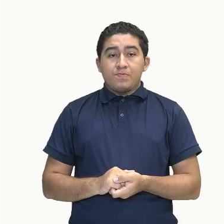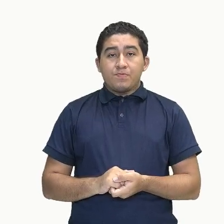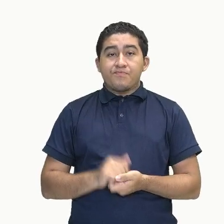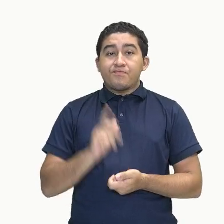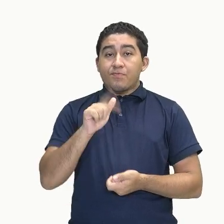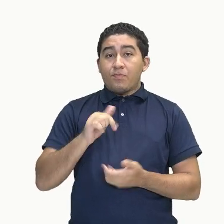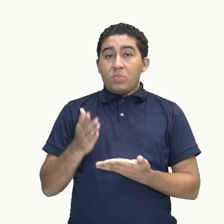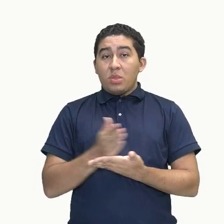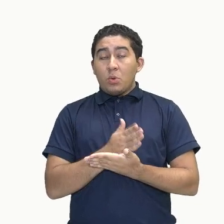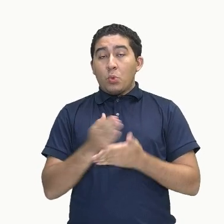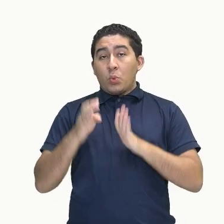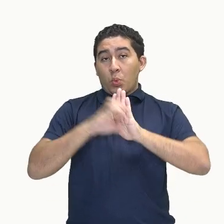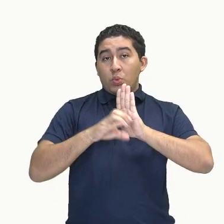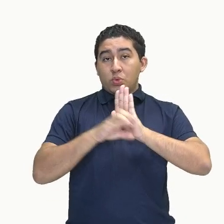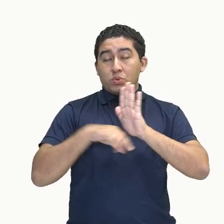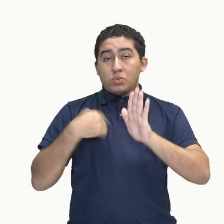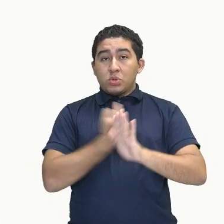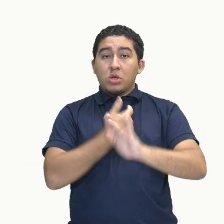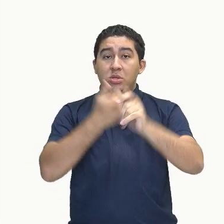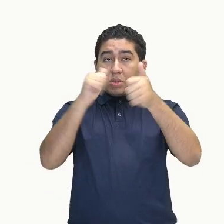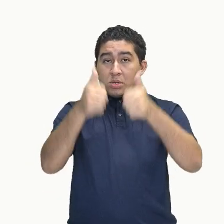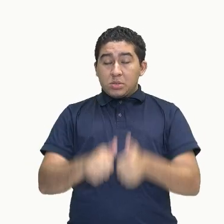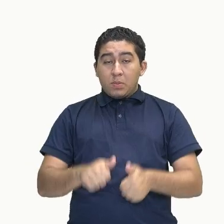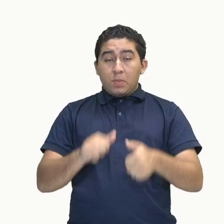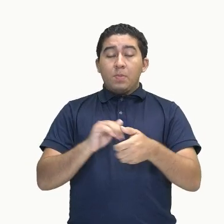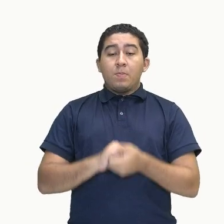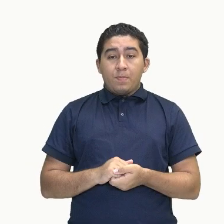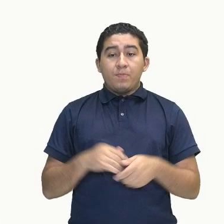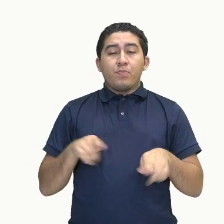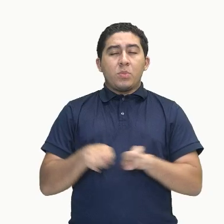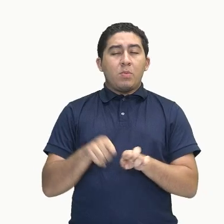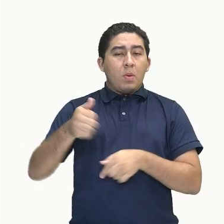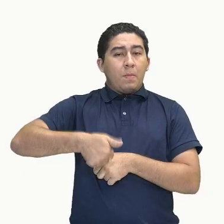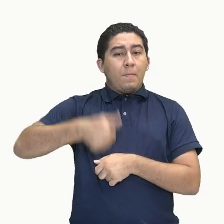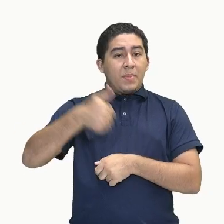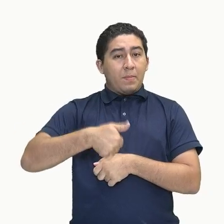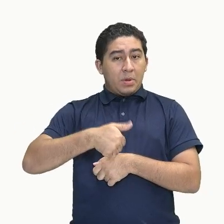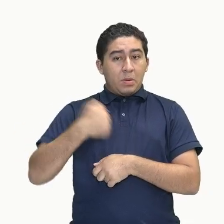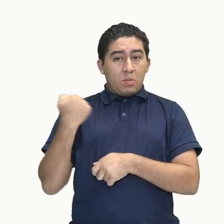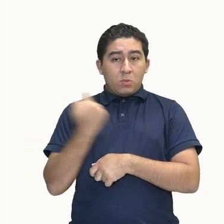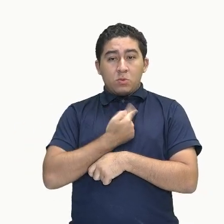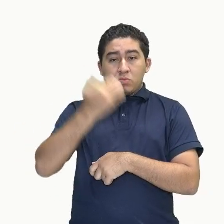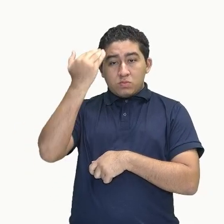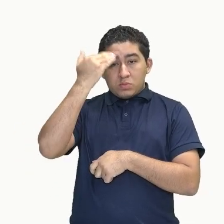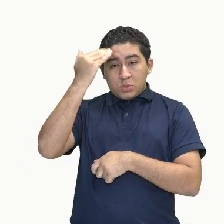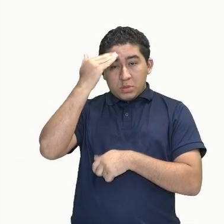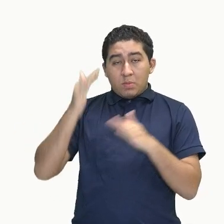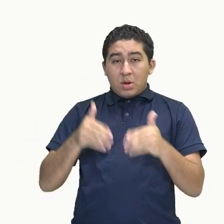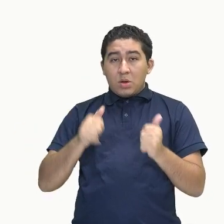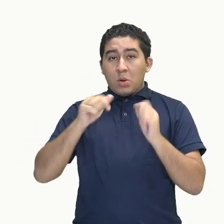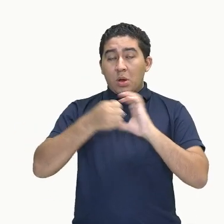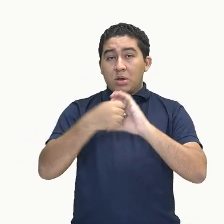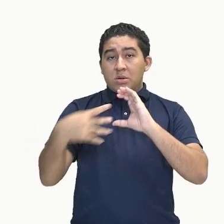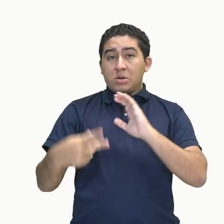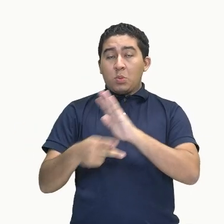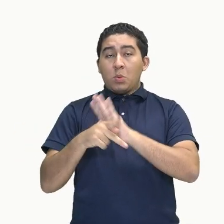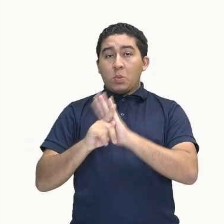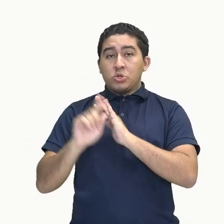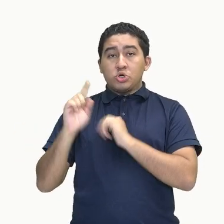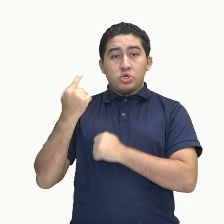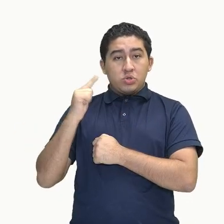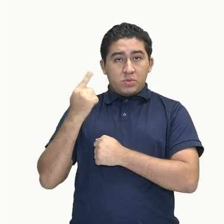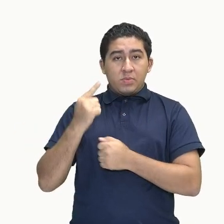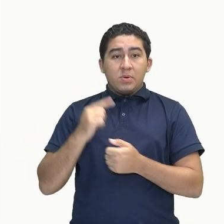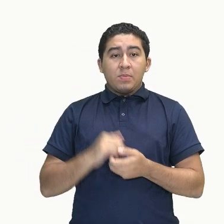dos conceitos que nós verificamos e o primeiro deles, para a gente entender essas categorias geográficas, né?